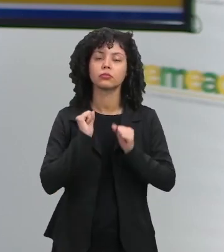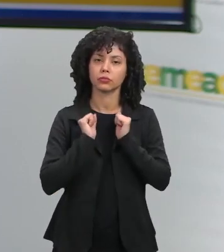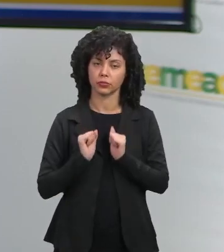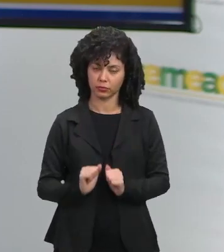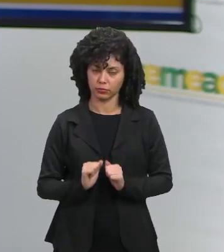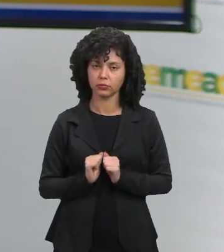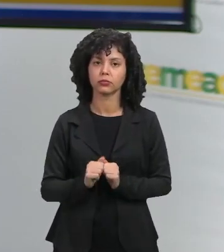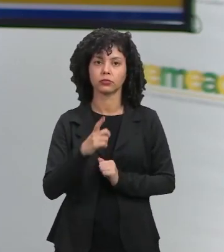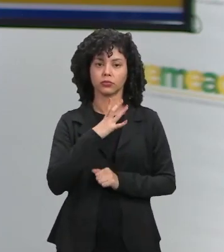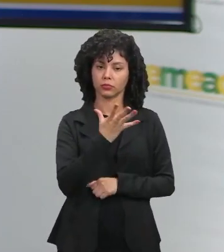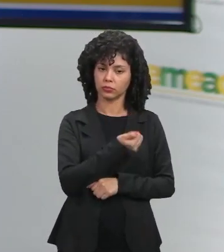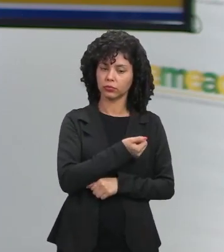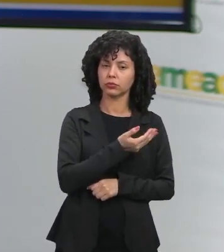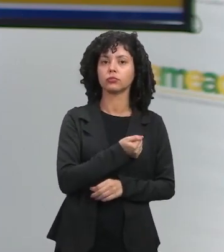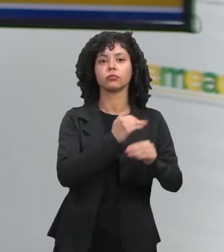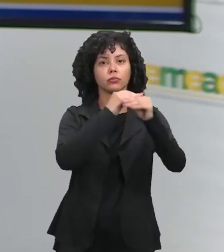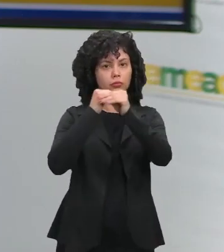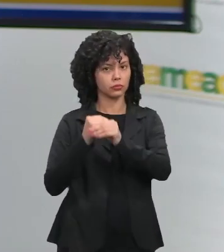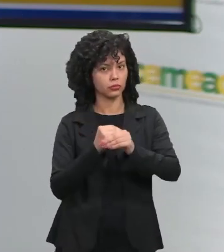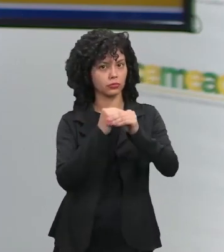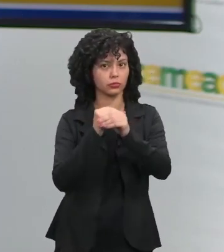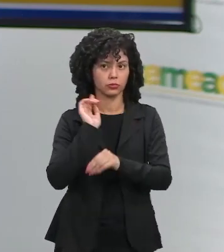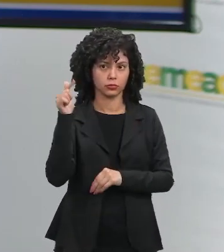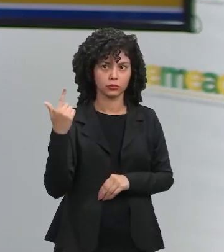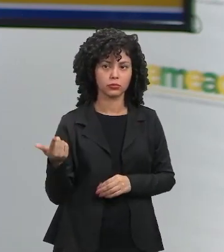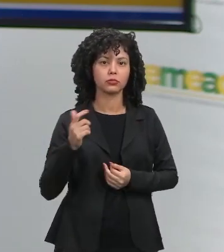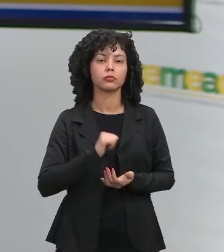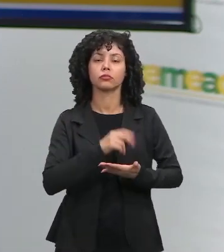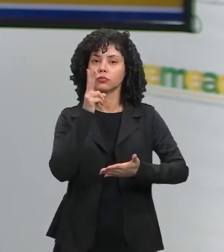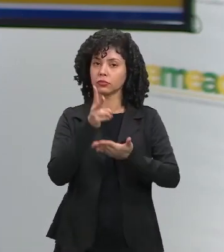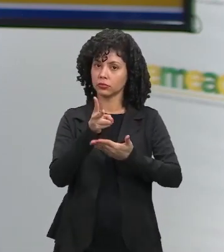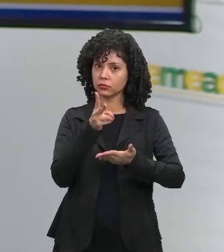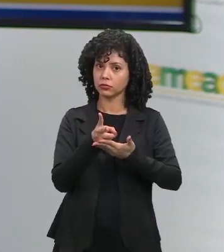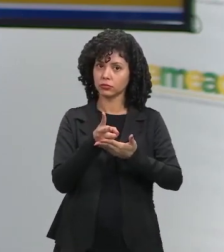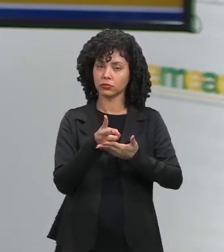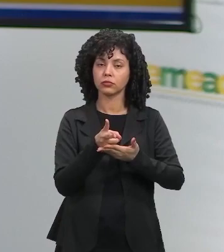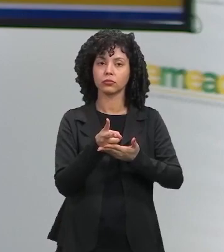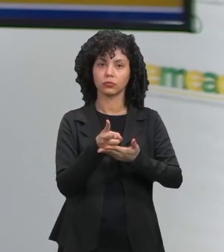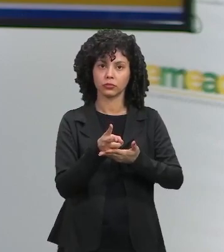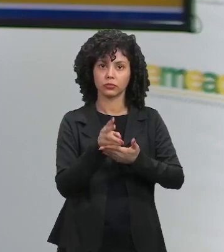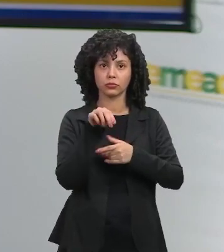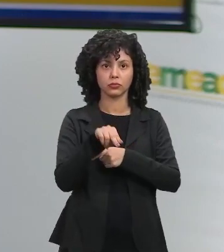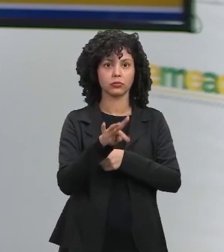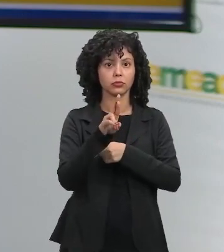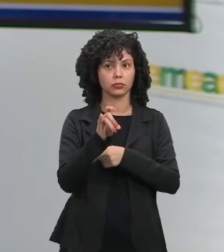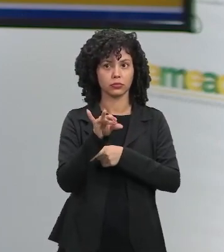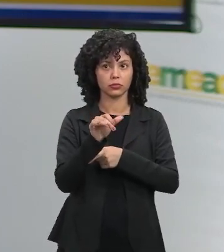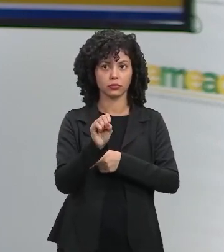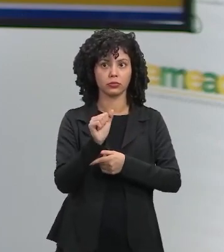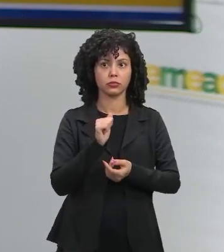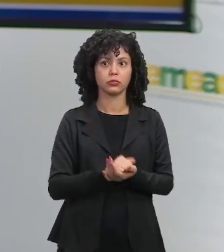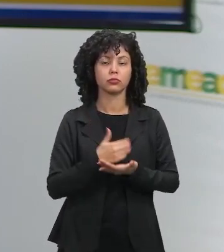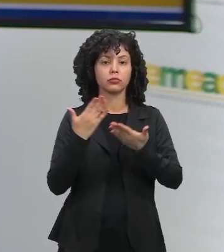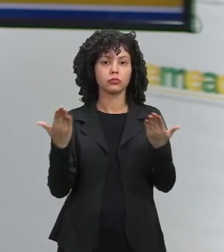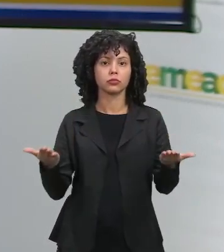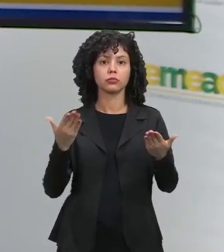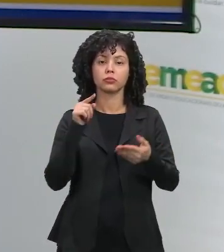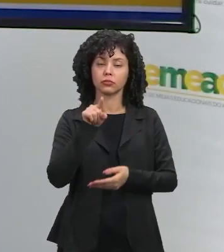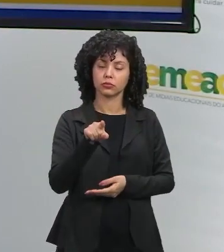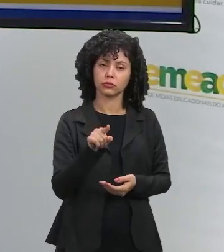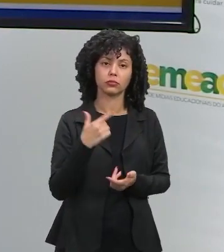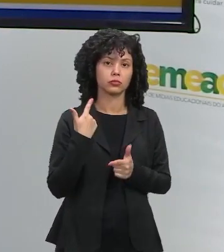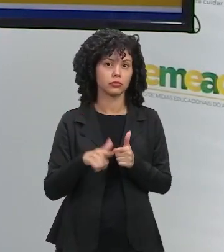ter o mesmo número atômico de outro átomo ou o mesmo número de nêutrons. Então, diante